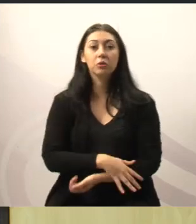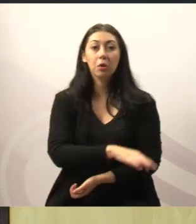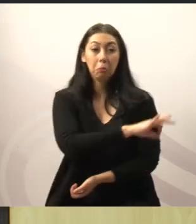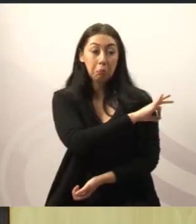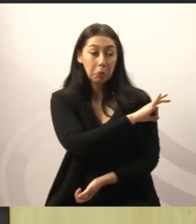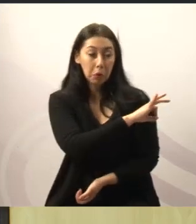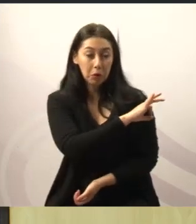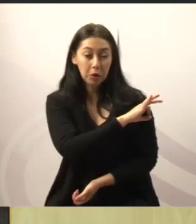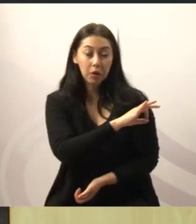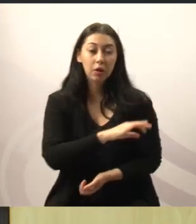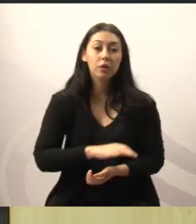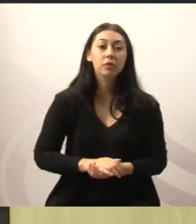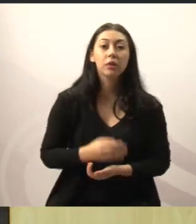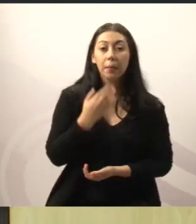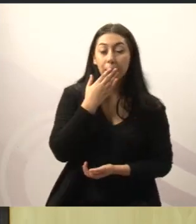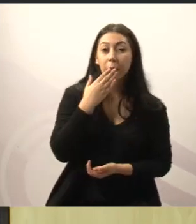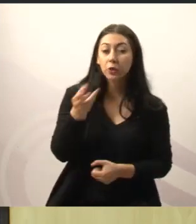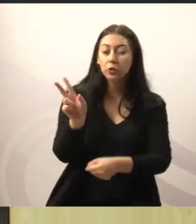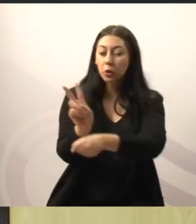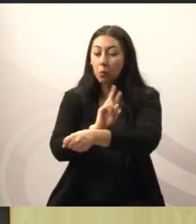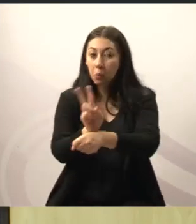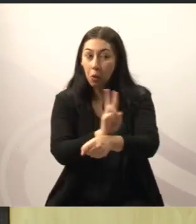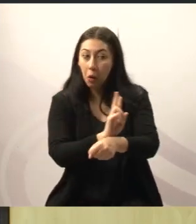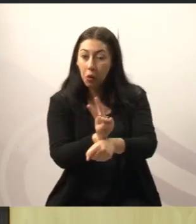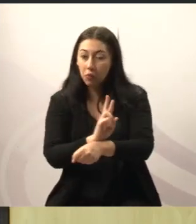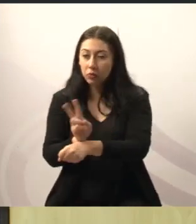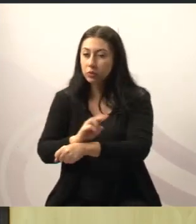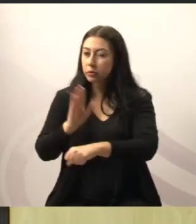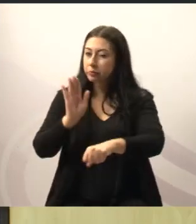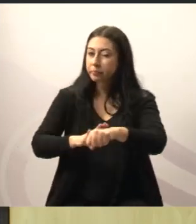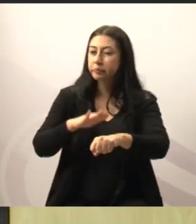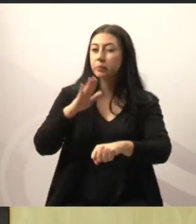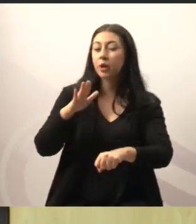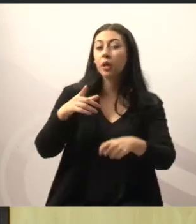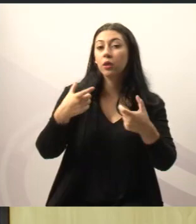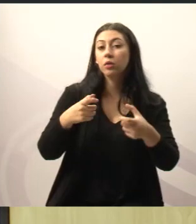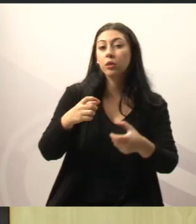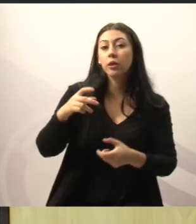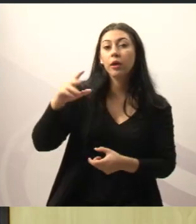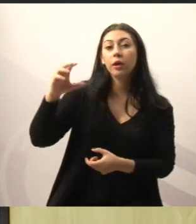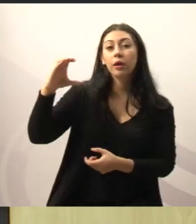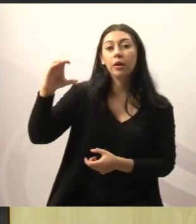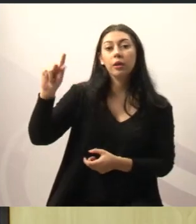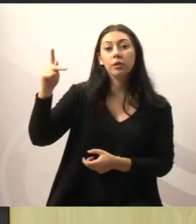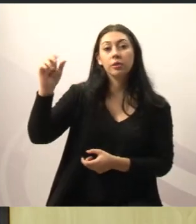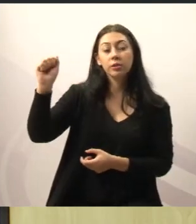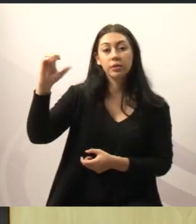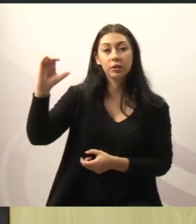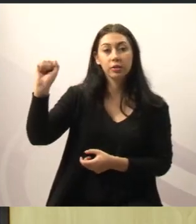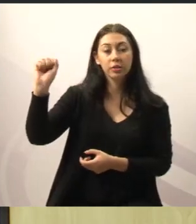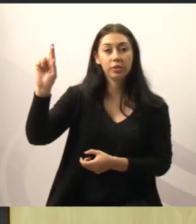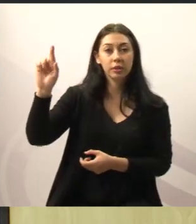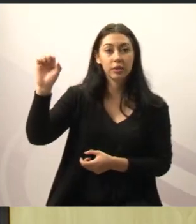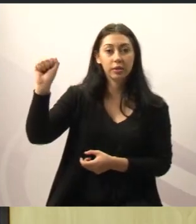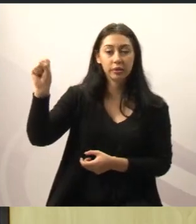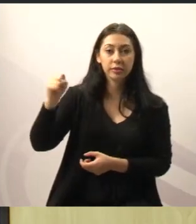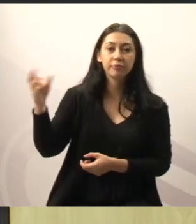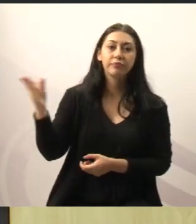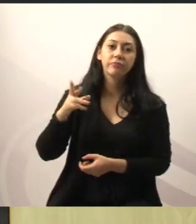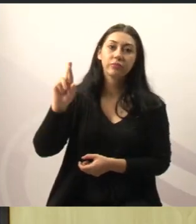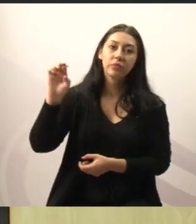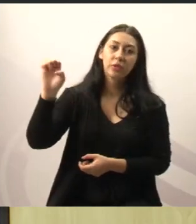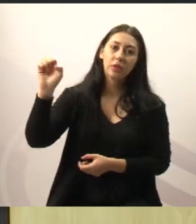Interior, solicitando a intensificação de rondas policiais ostensivas no bairro Chácaras Reunidas e Igarapés.